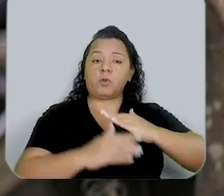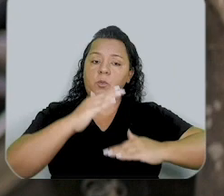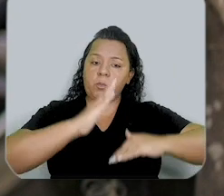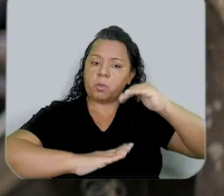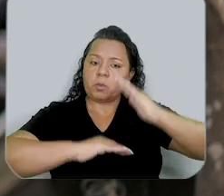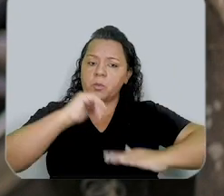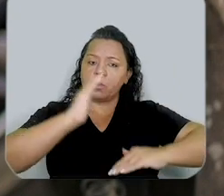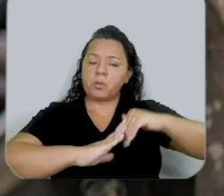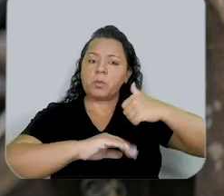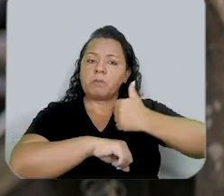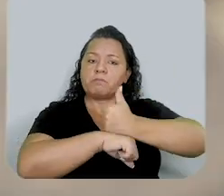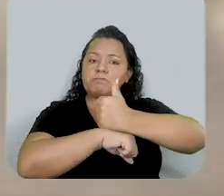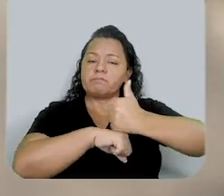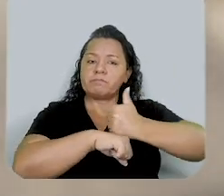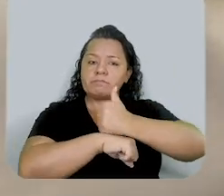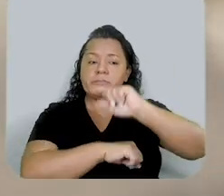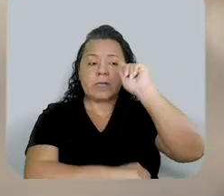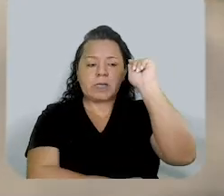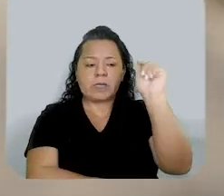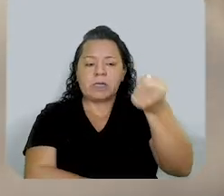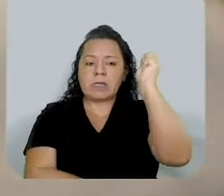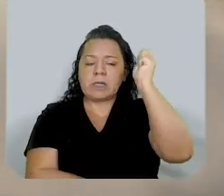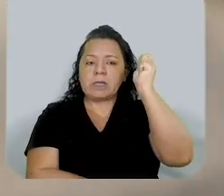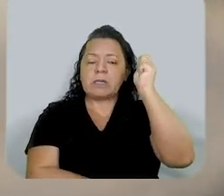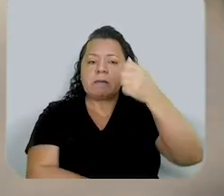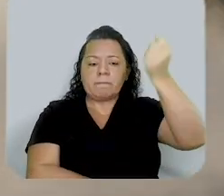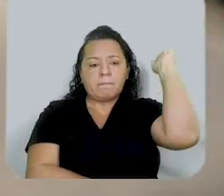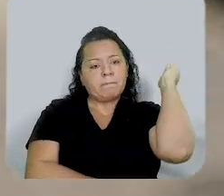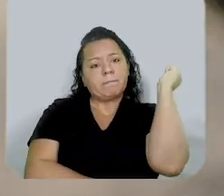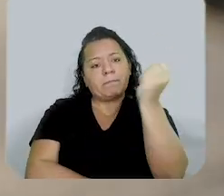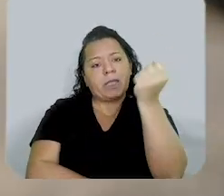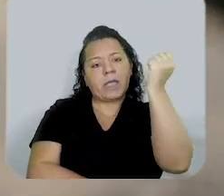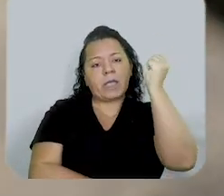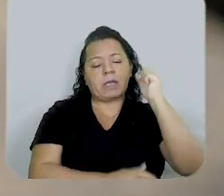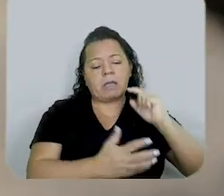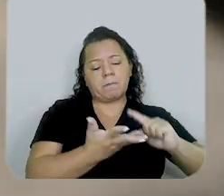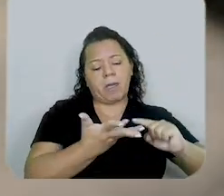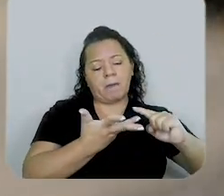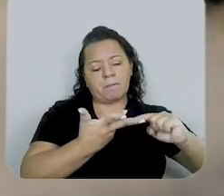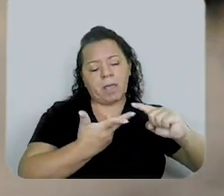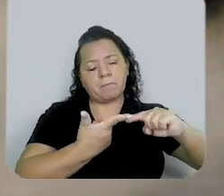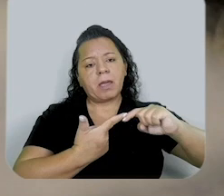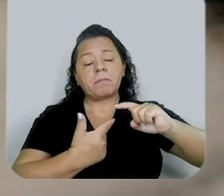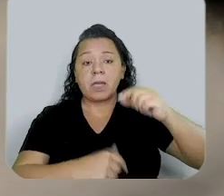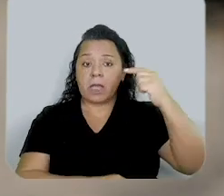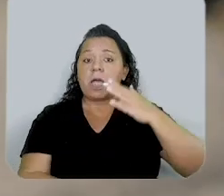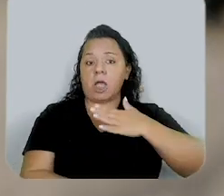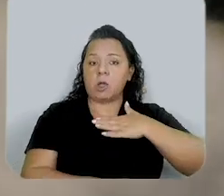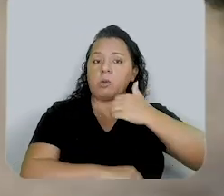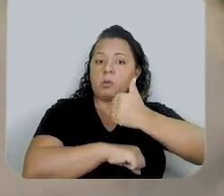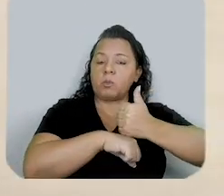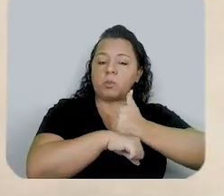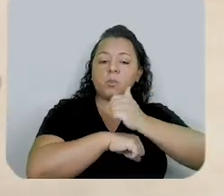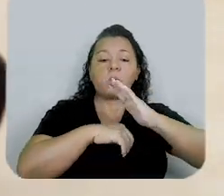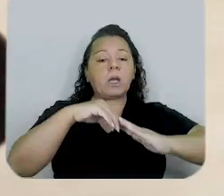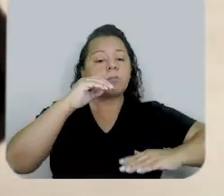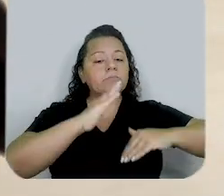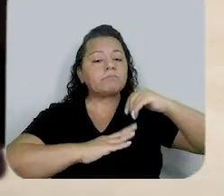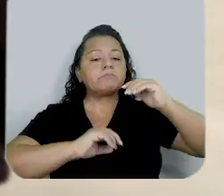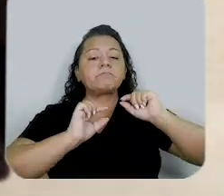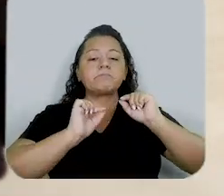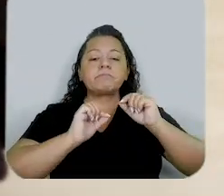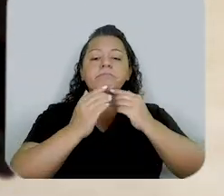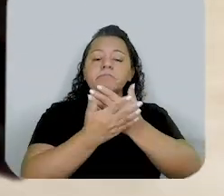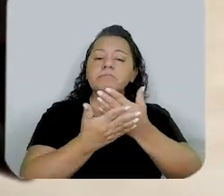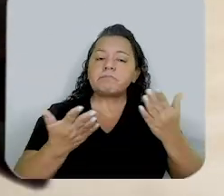de arpão, que é aquela lança que a gente joga no peixe, né? Eu sou um desses profissionais, que eu pego o boia lá e eu vou acerto. Você vê um peixe